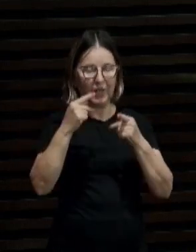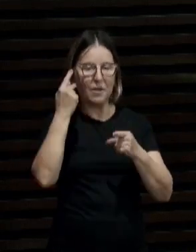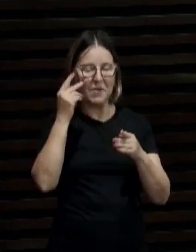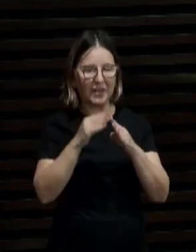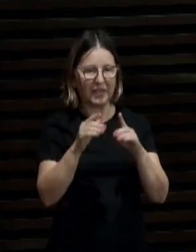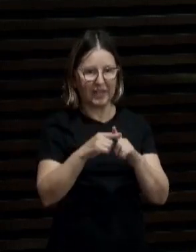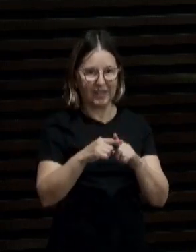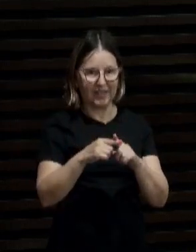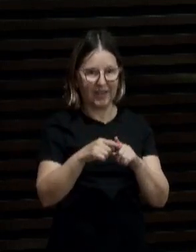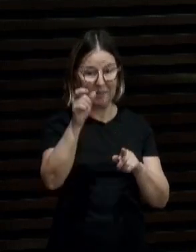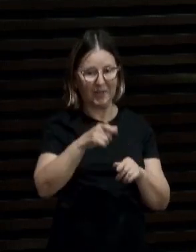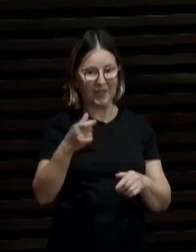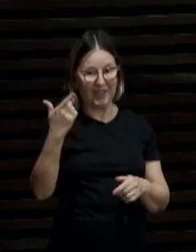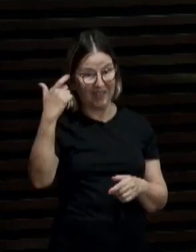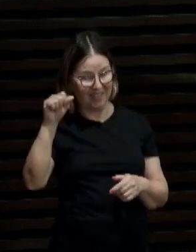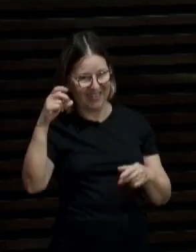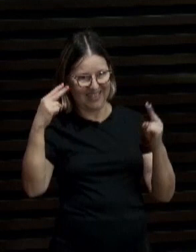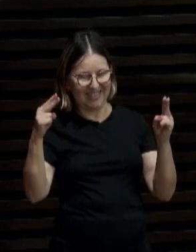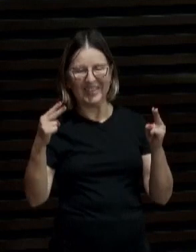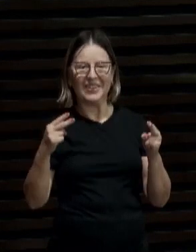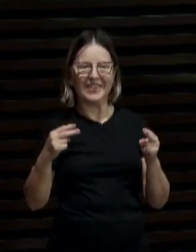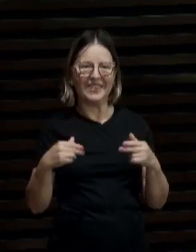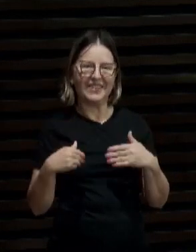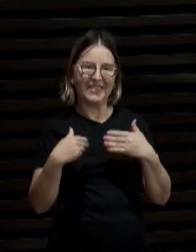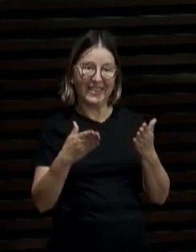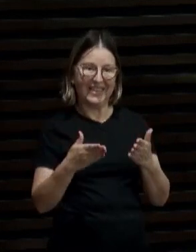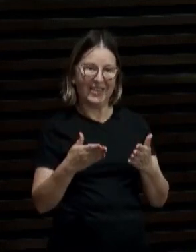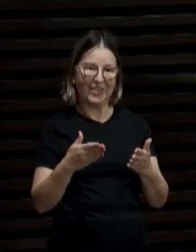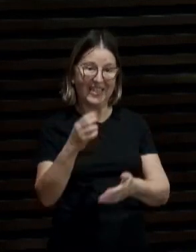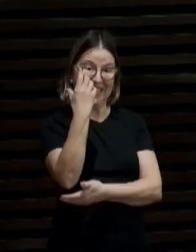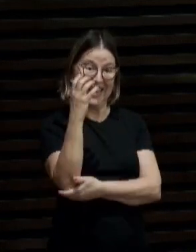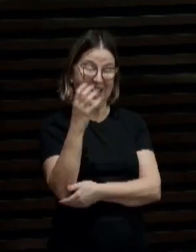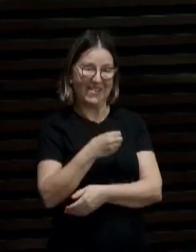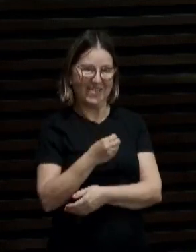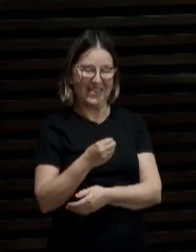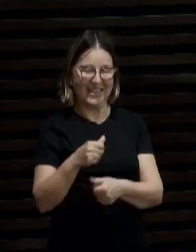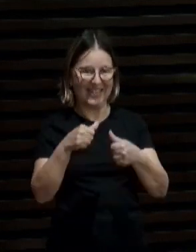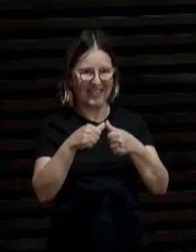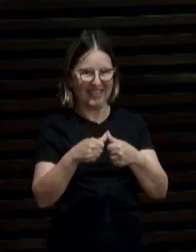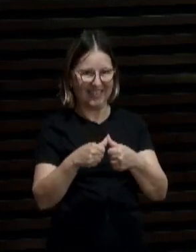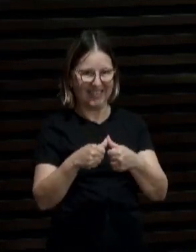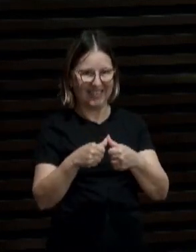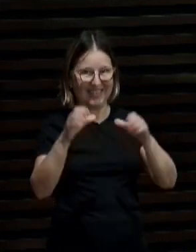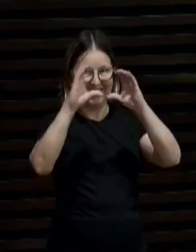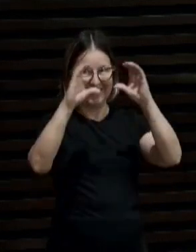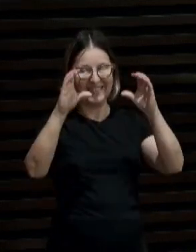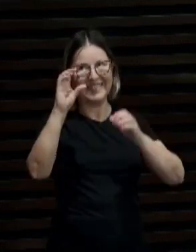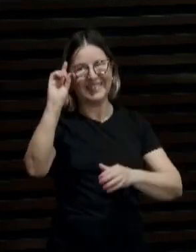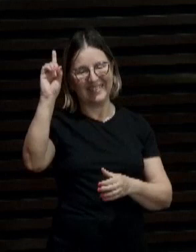Ao vencedor dar-lhe-ei que se alimente da árvore da vida que se encontra no paraíso de